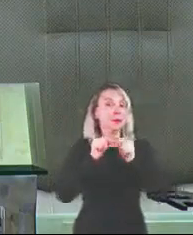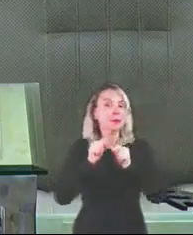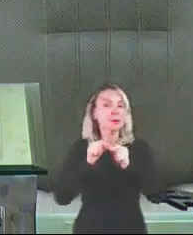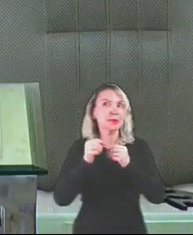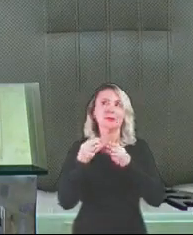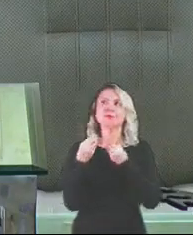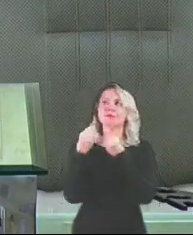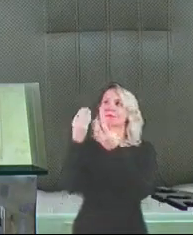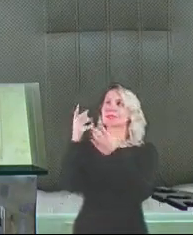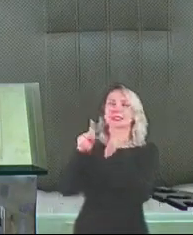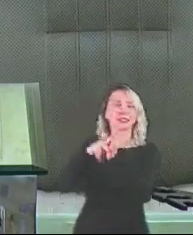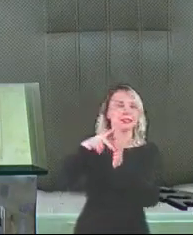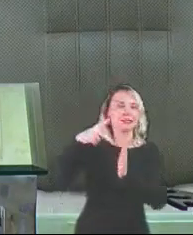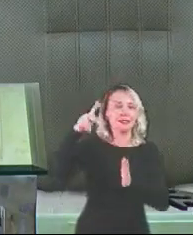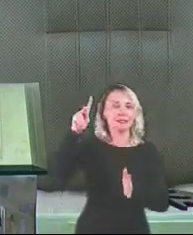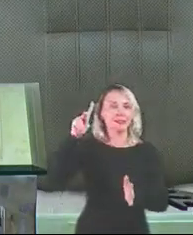quanto.